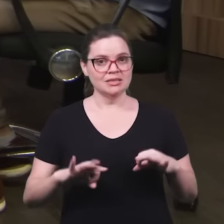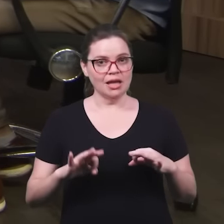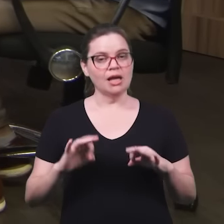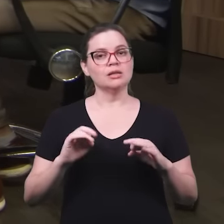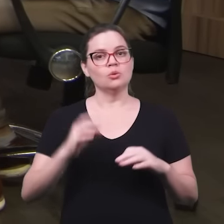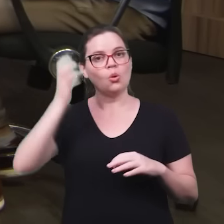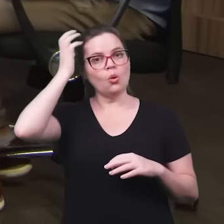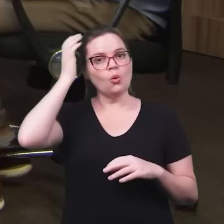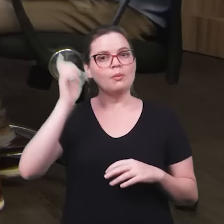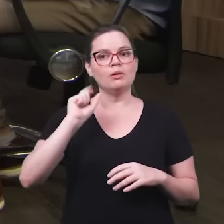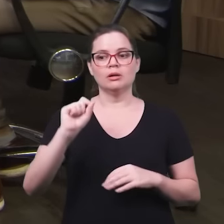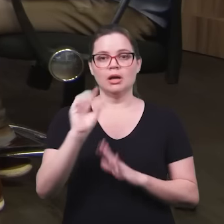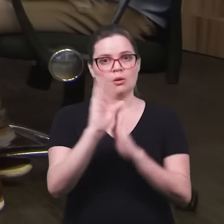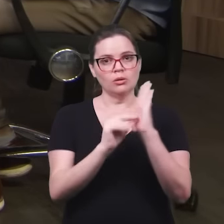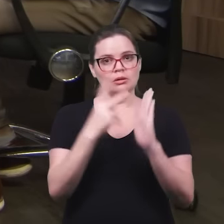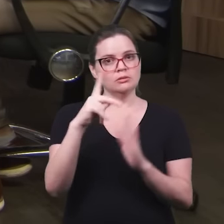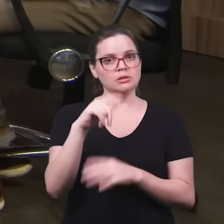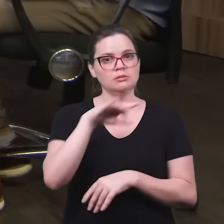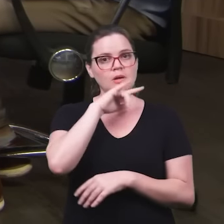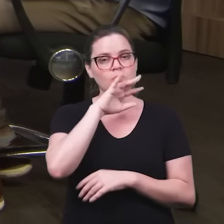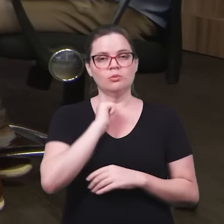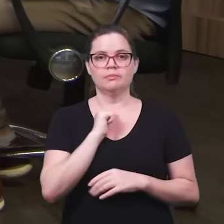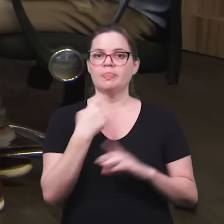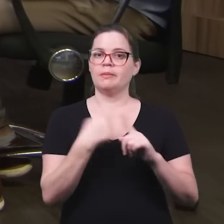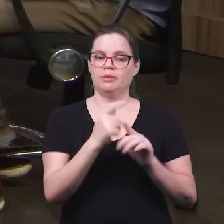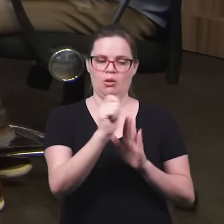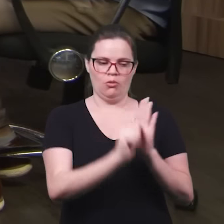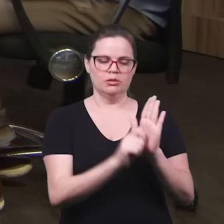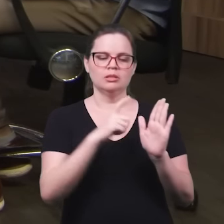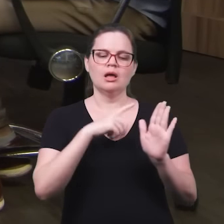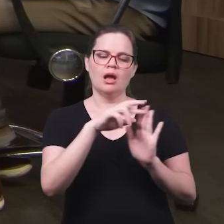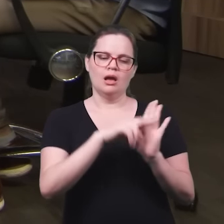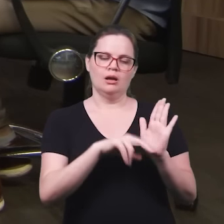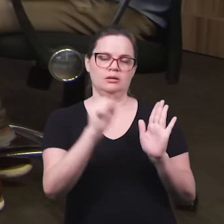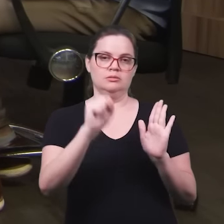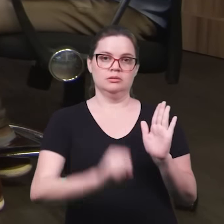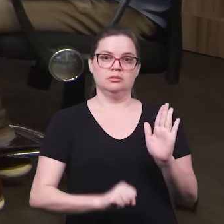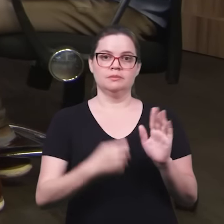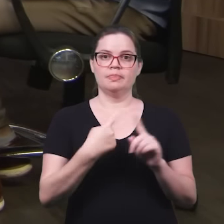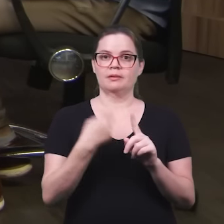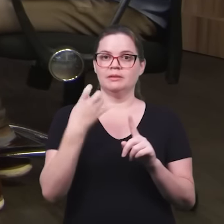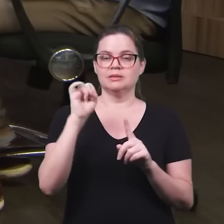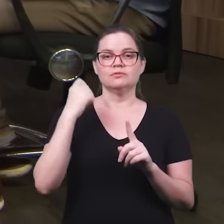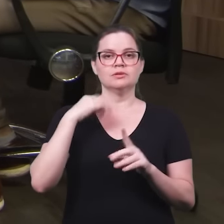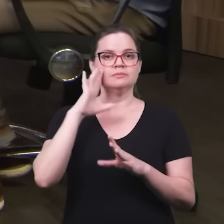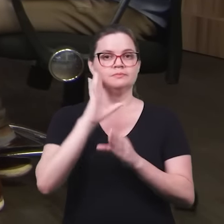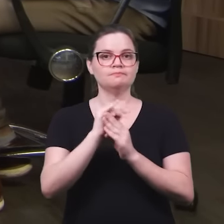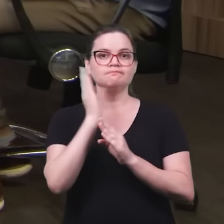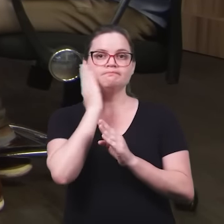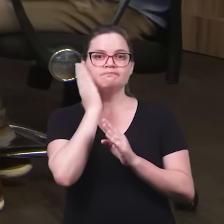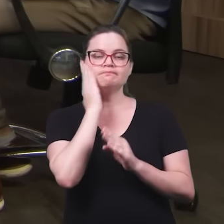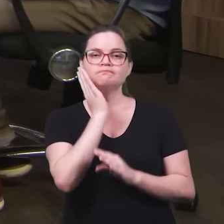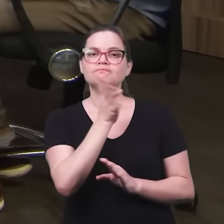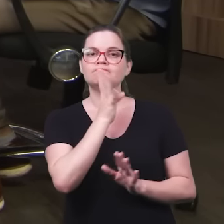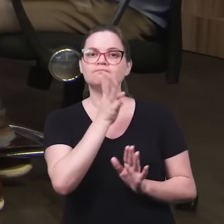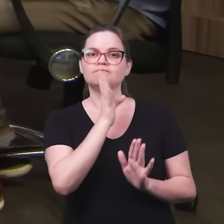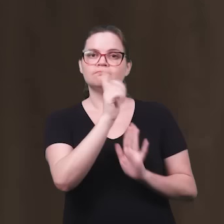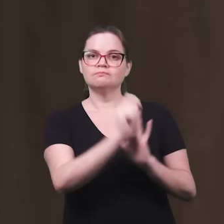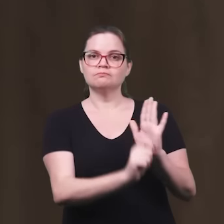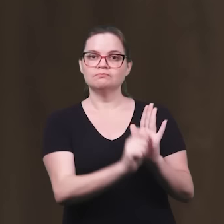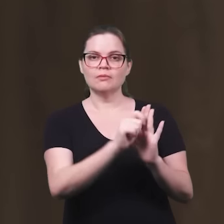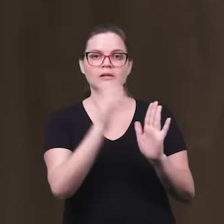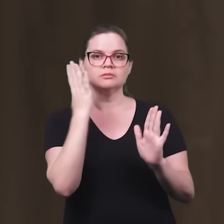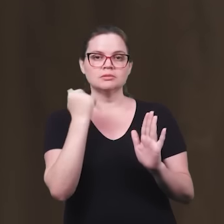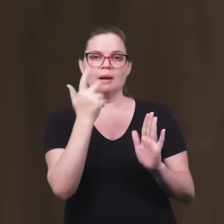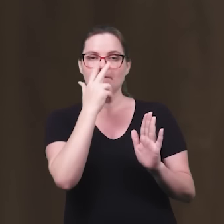é do conteúdo. Porque o algoritmo, ele segue algumas regras. E se você entende esse algoritmo e tenta,